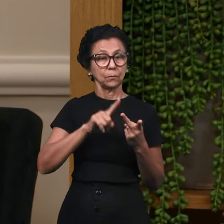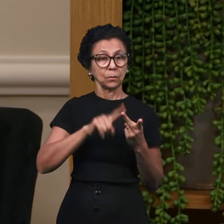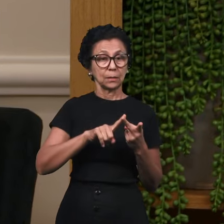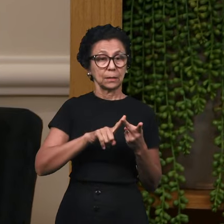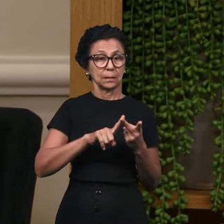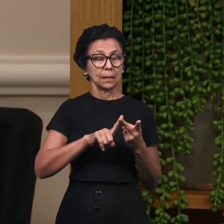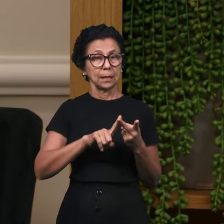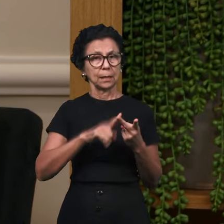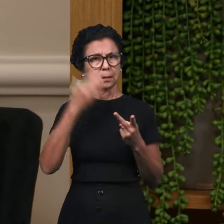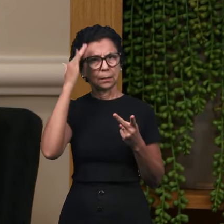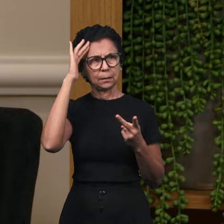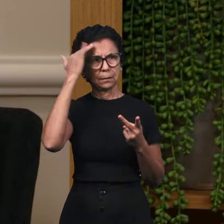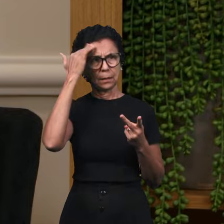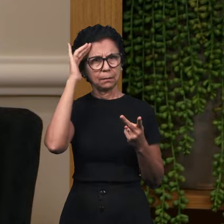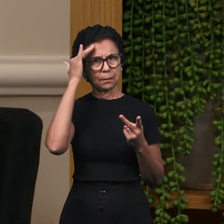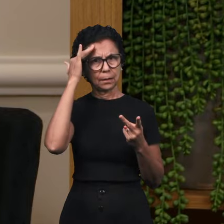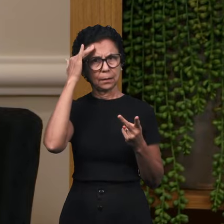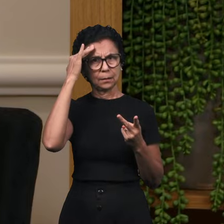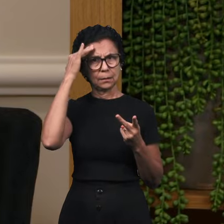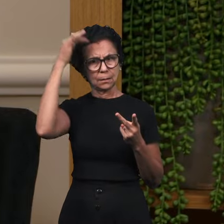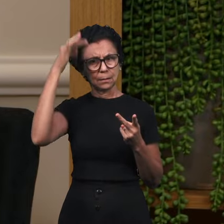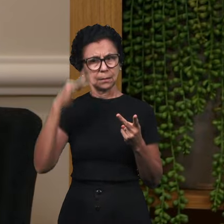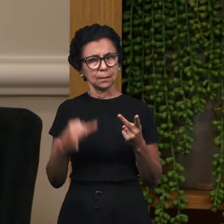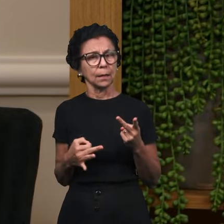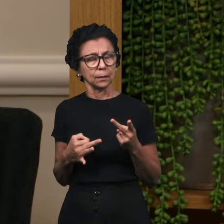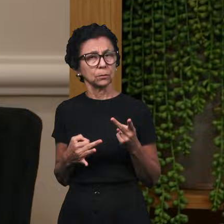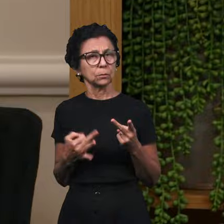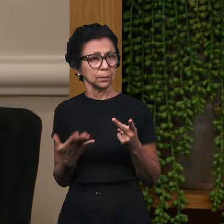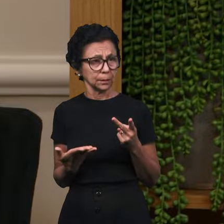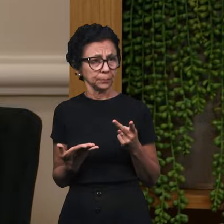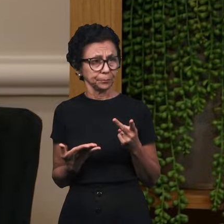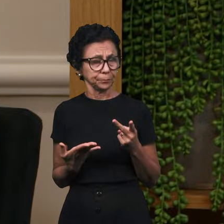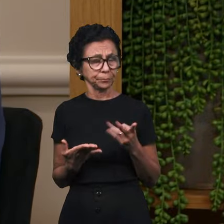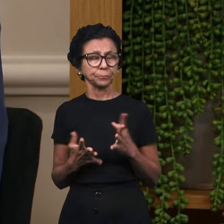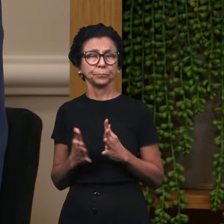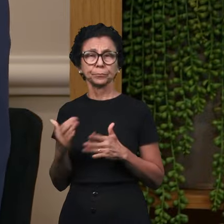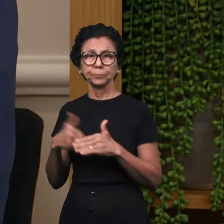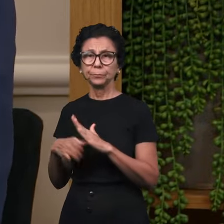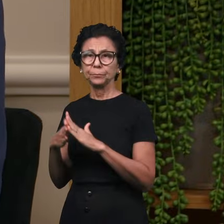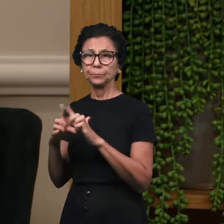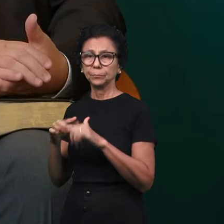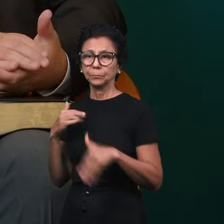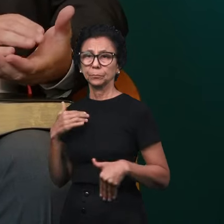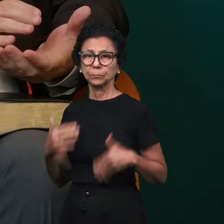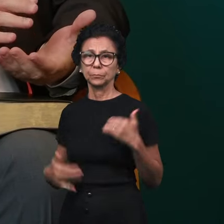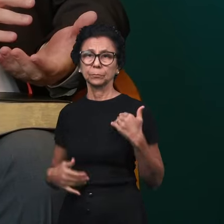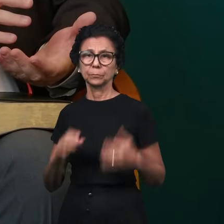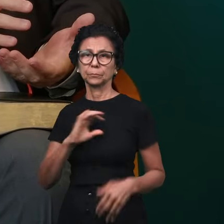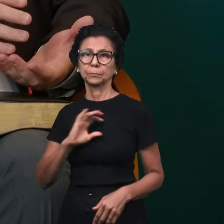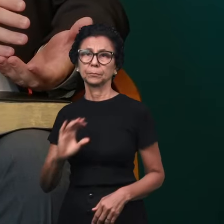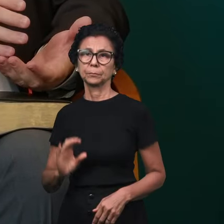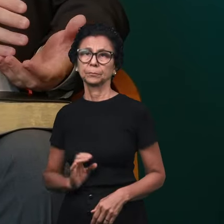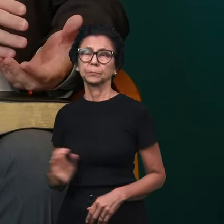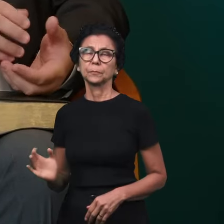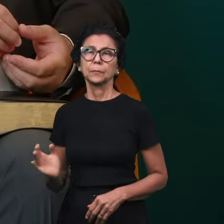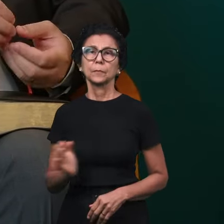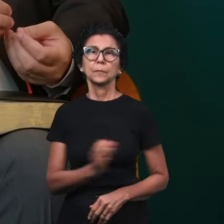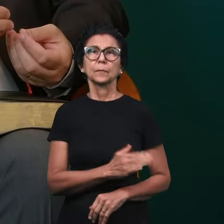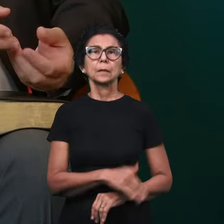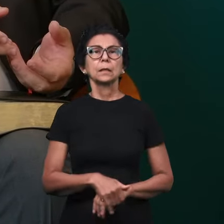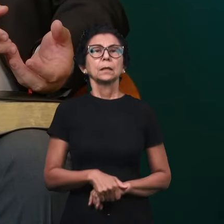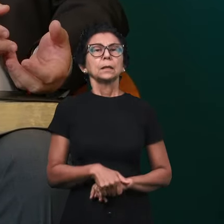interpretar ou discernir, e no corpo também, né? Mas pode continuar. E